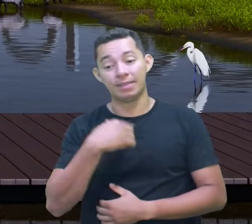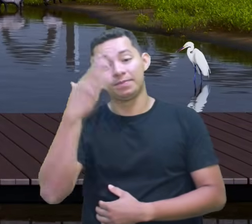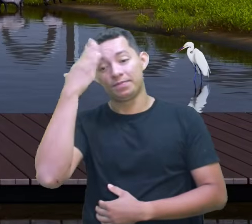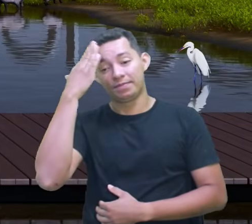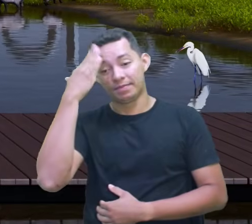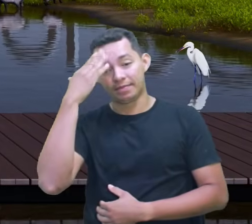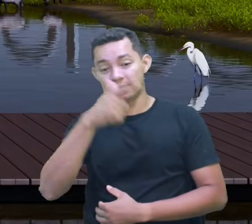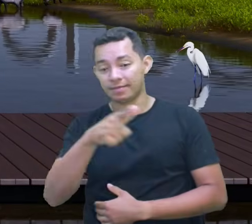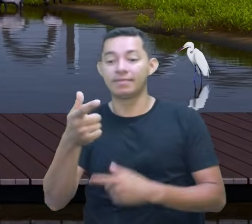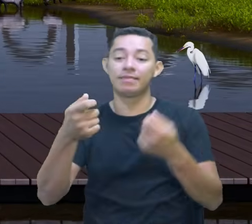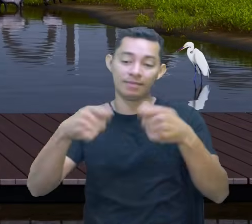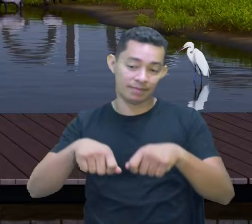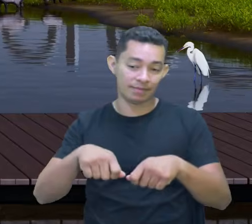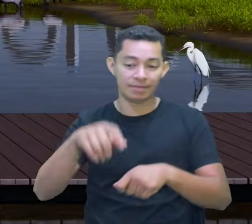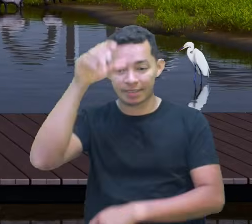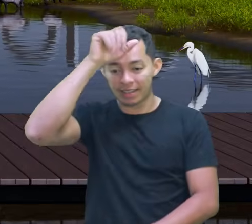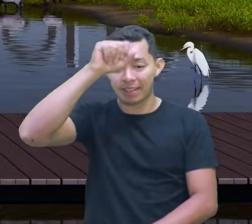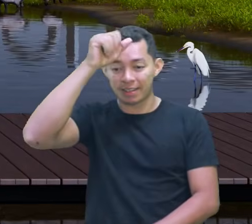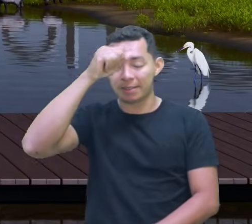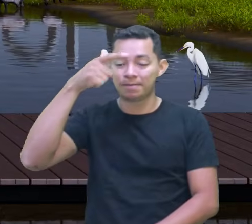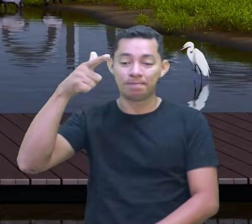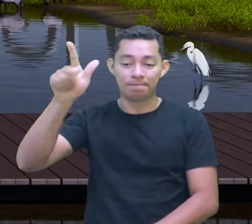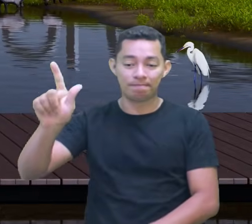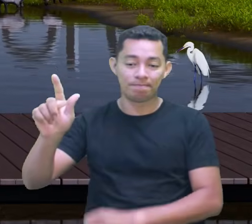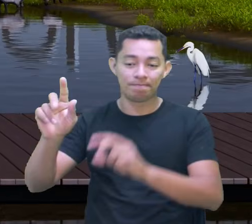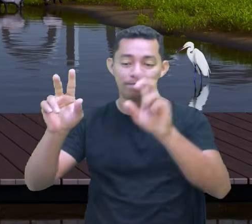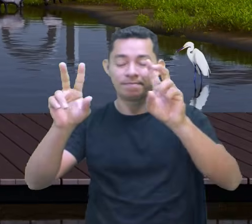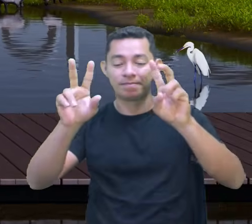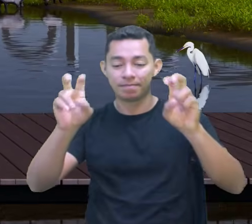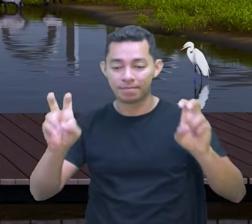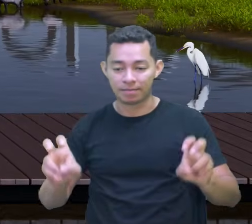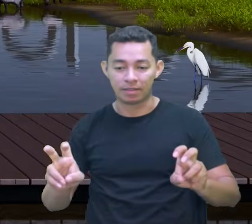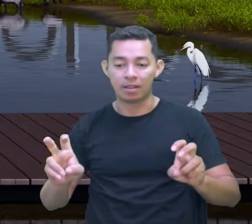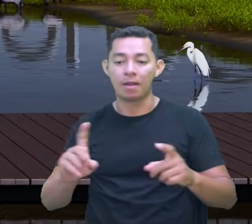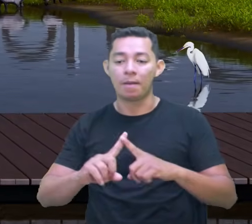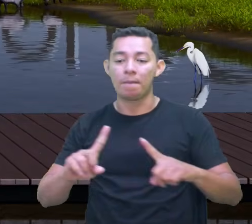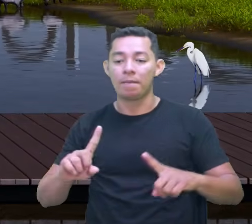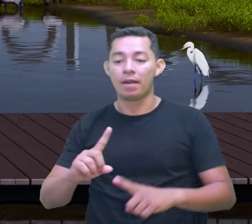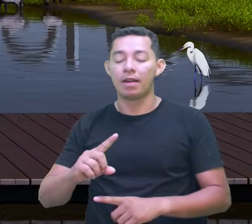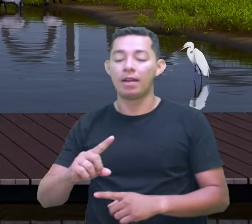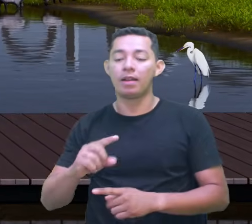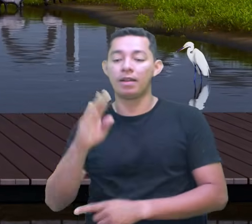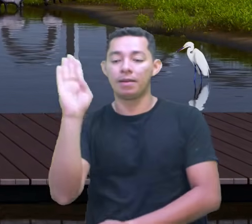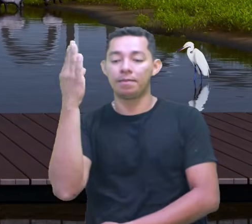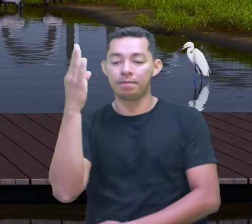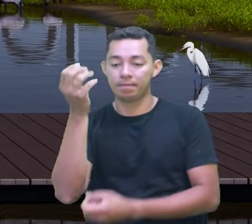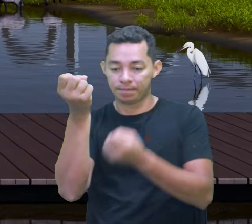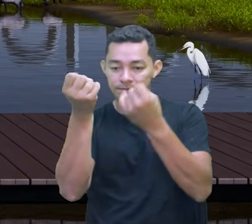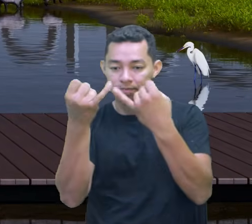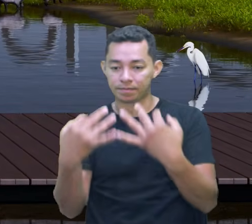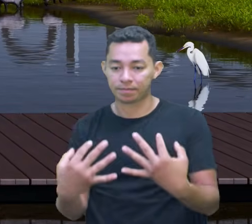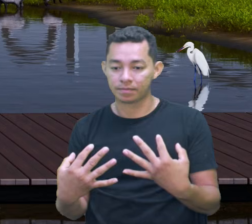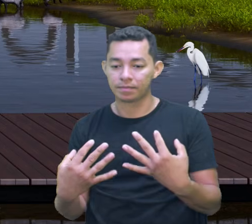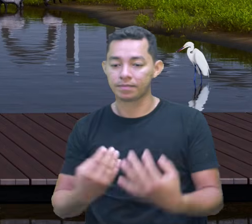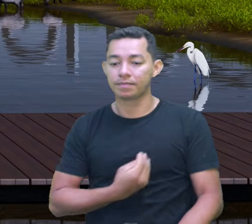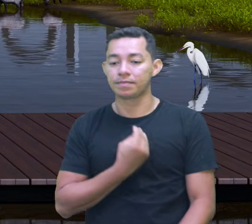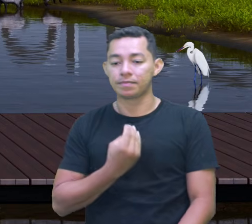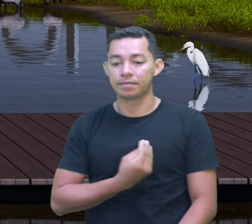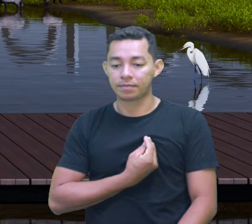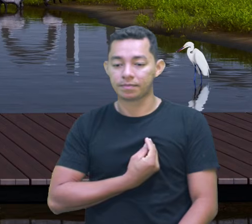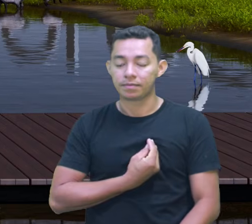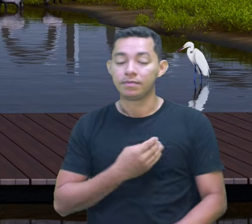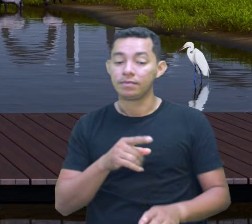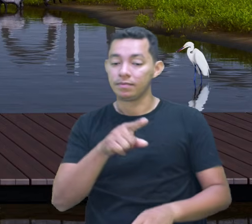vocês precisam aprender outras coisas, mas a biologia explica, né, a vida, e aqui você entende a importância de